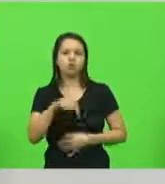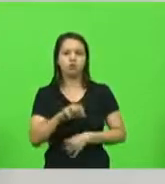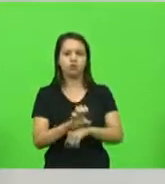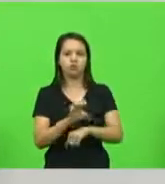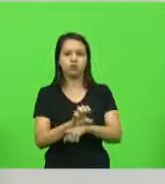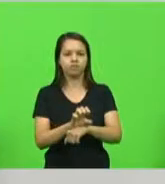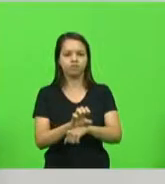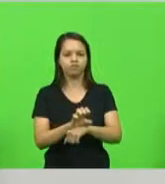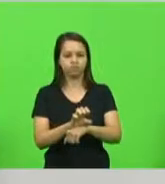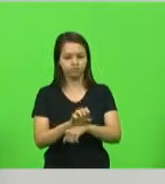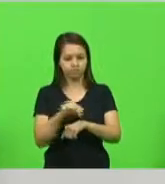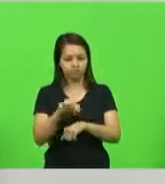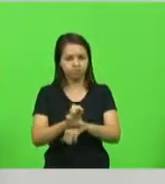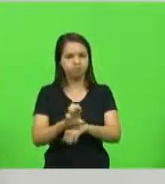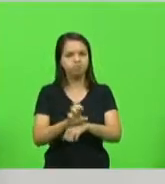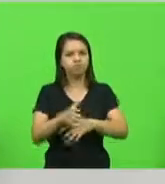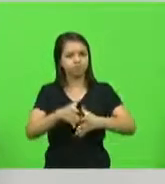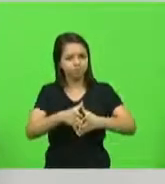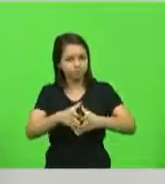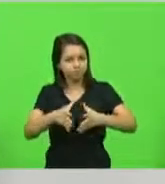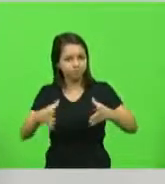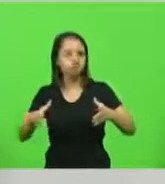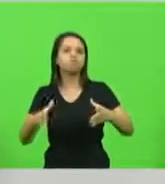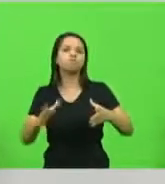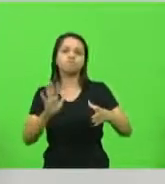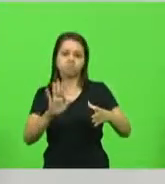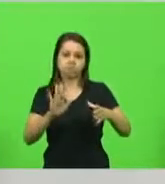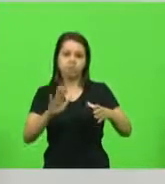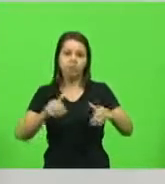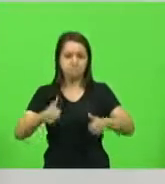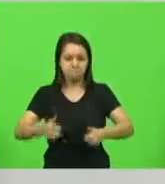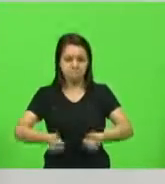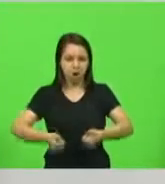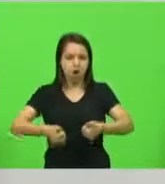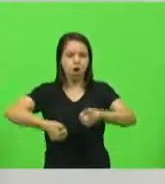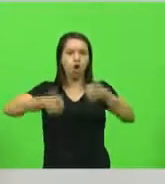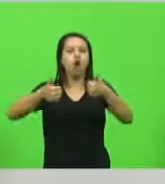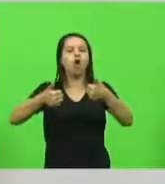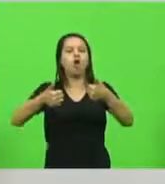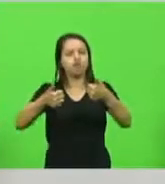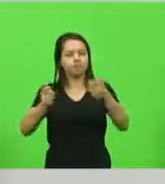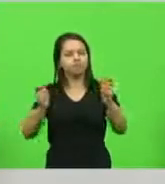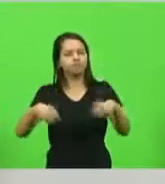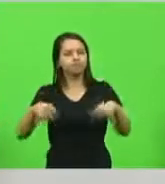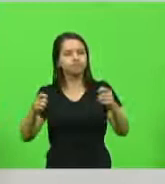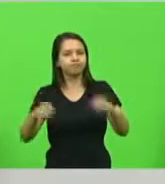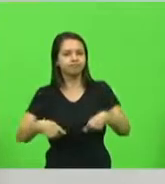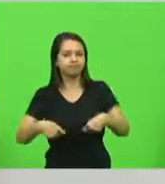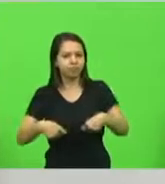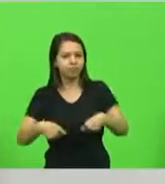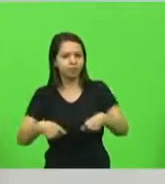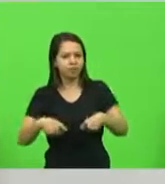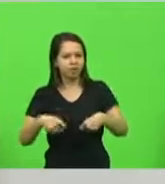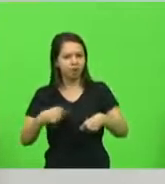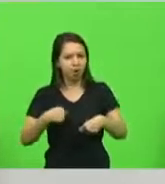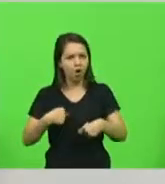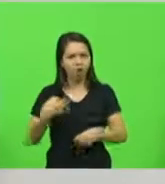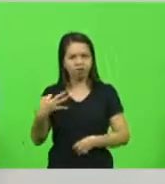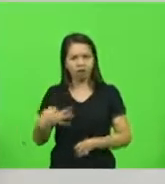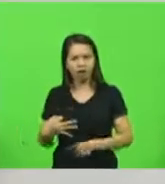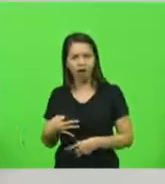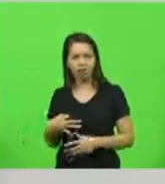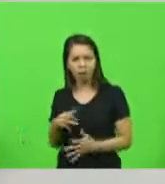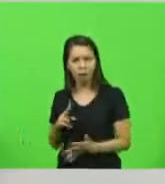melhorar sempre. Não existe a maneira certa de fazer a coisa errada. Nossas vidas são feitas de